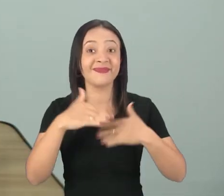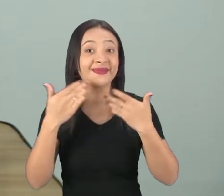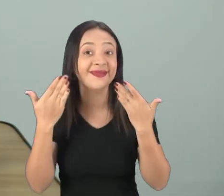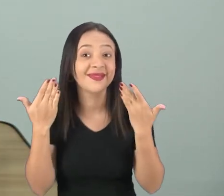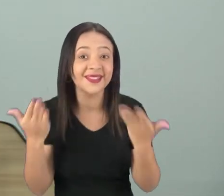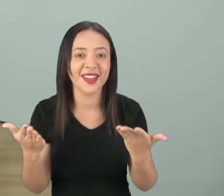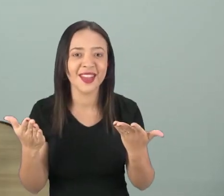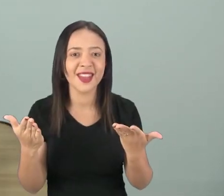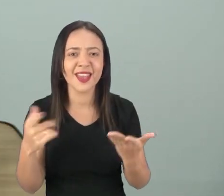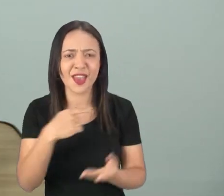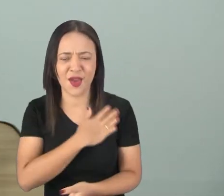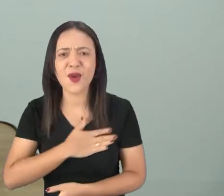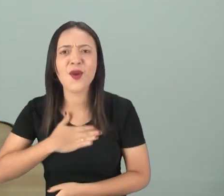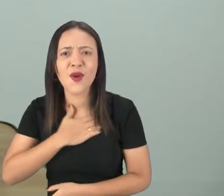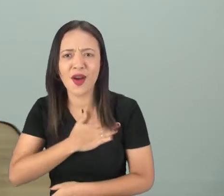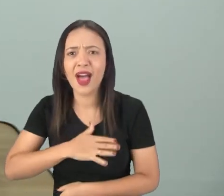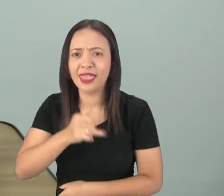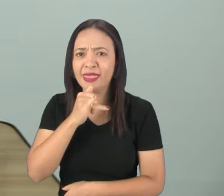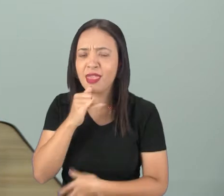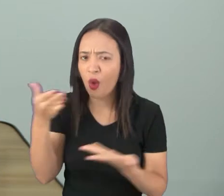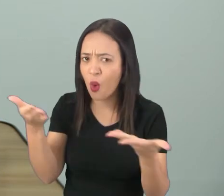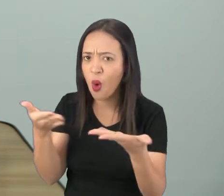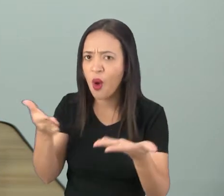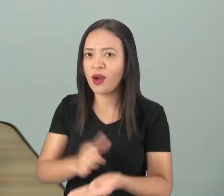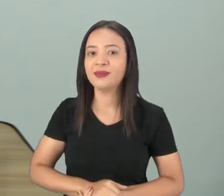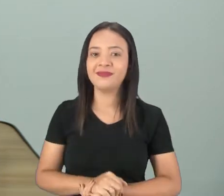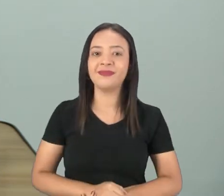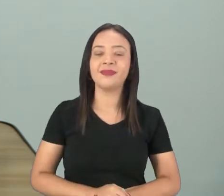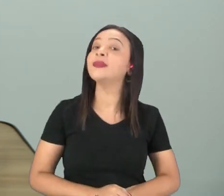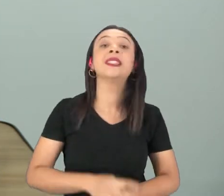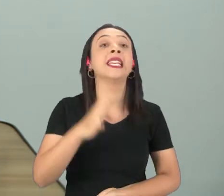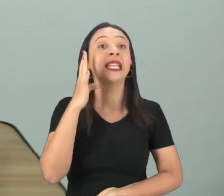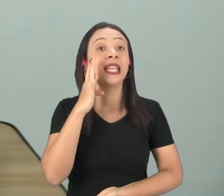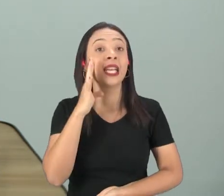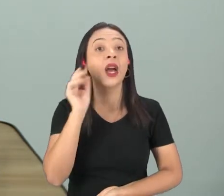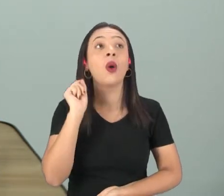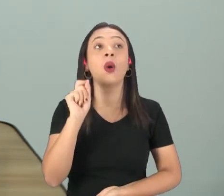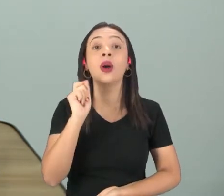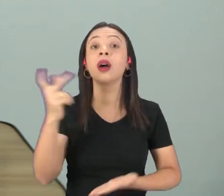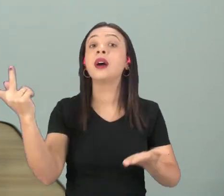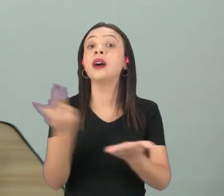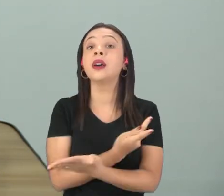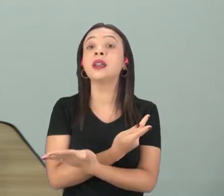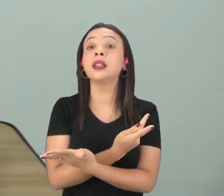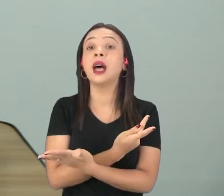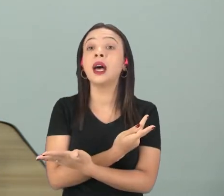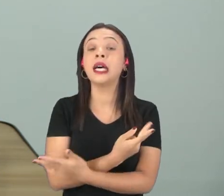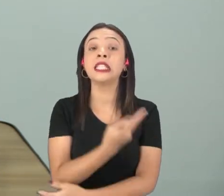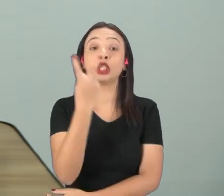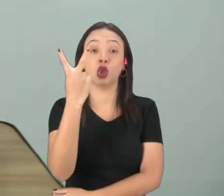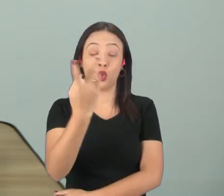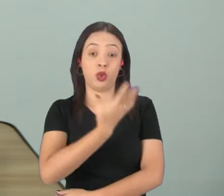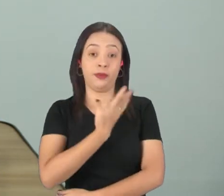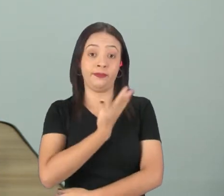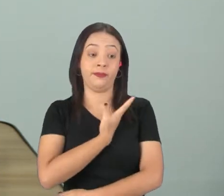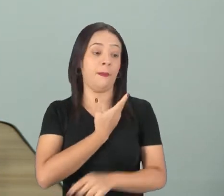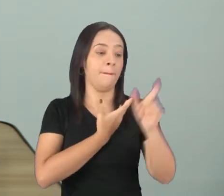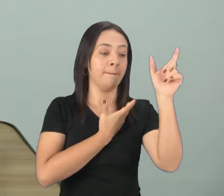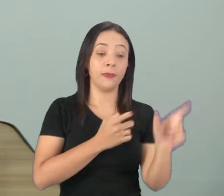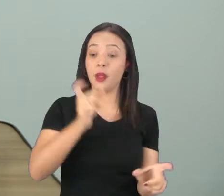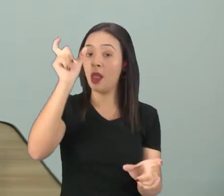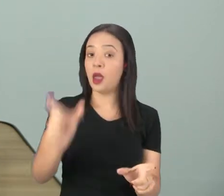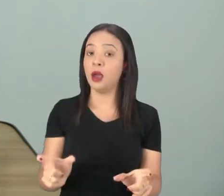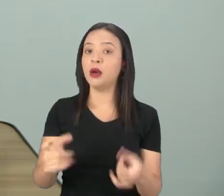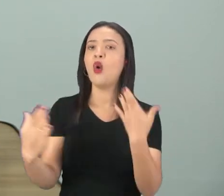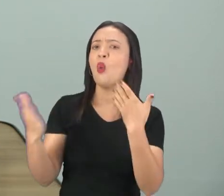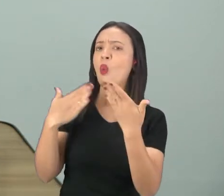Então, o que vocês gostaram do exemplo aí? É interessante que a situação acontece entre dois amigos, eles estão debatendo essa